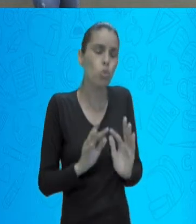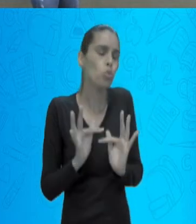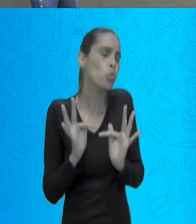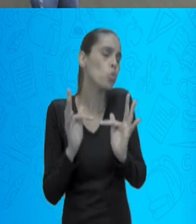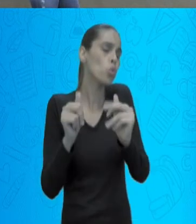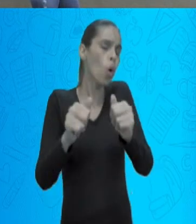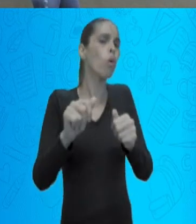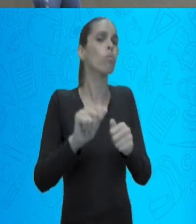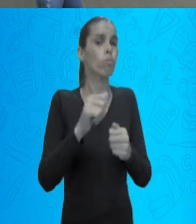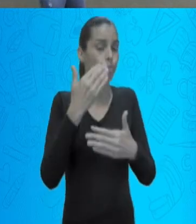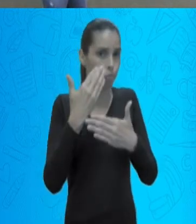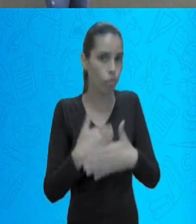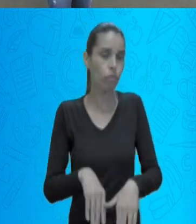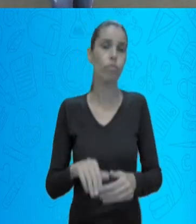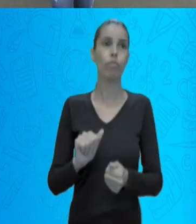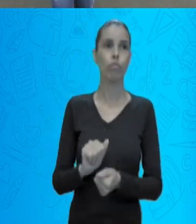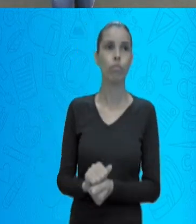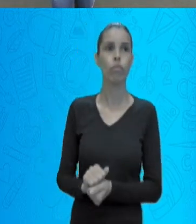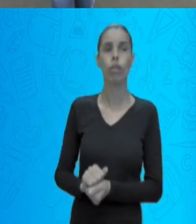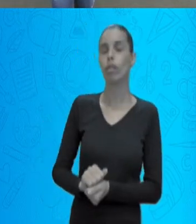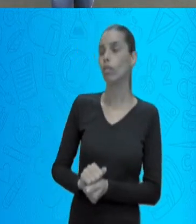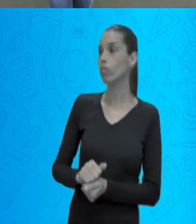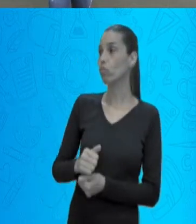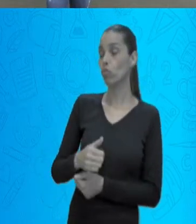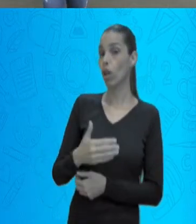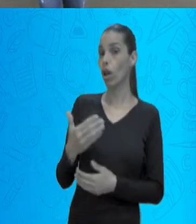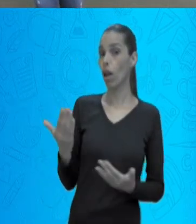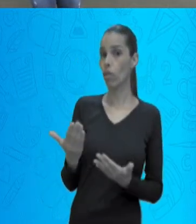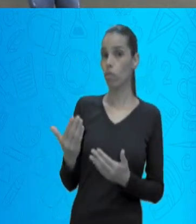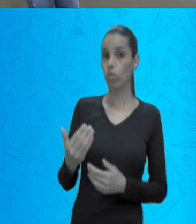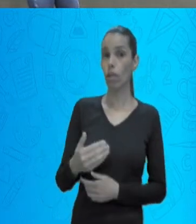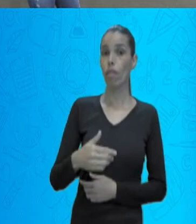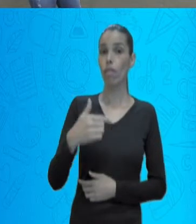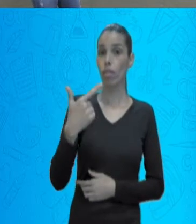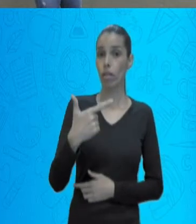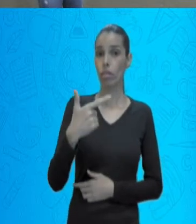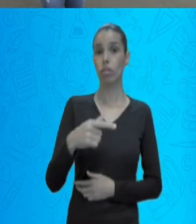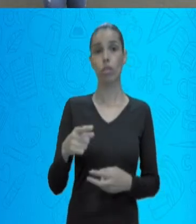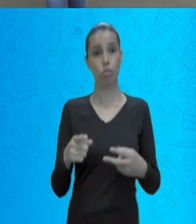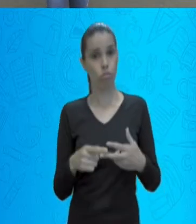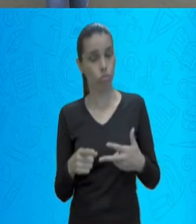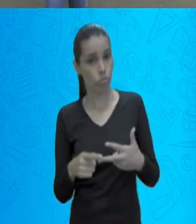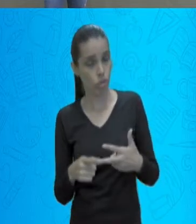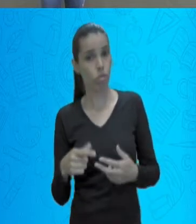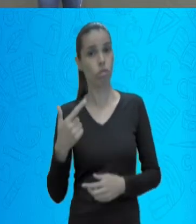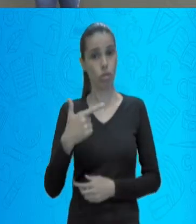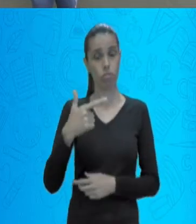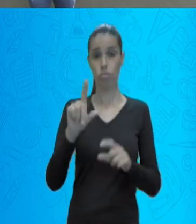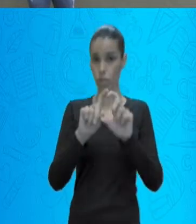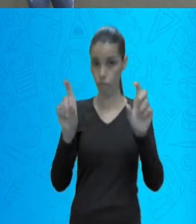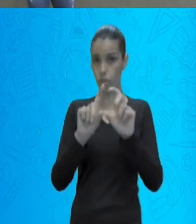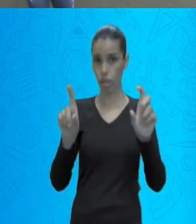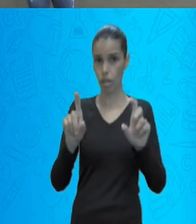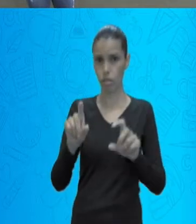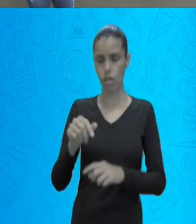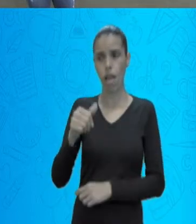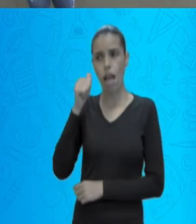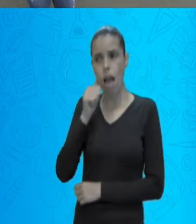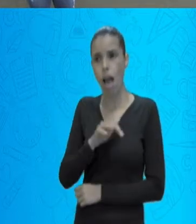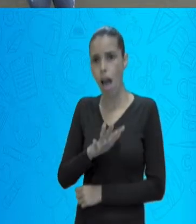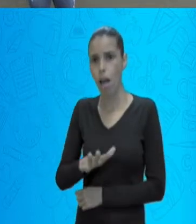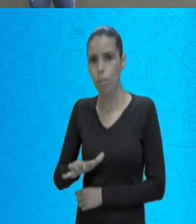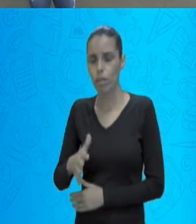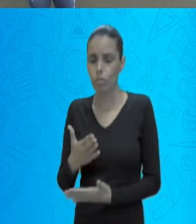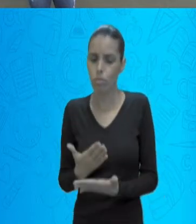estuda todos os capítulos para avaliação. Quer dizer, a primeira está dizendo que uma menina que chama Maria estuda todos